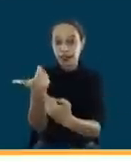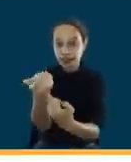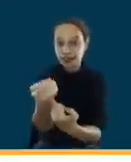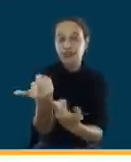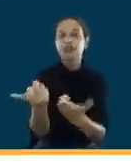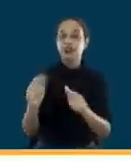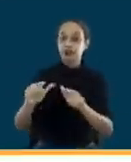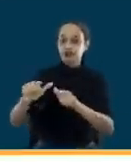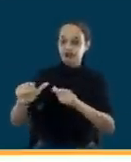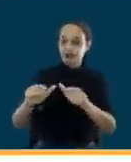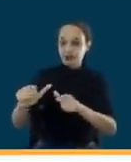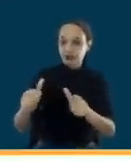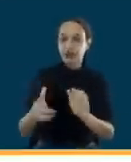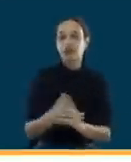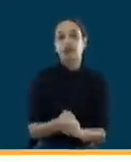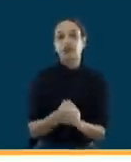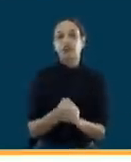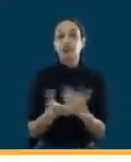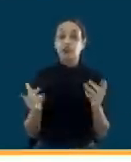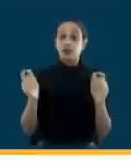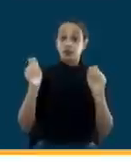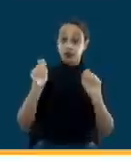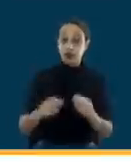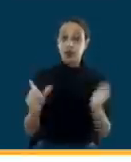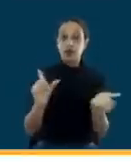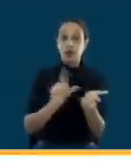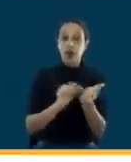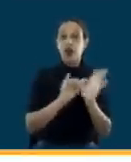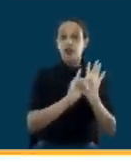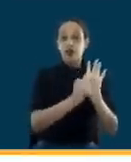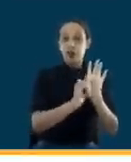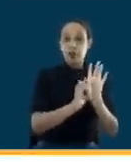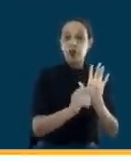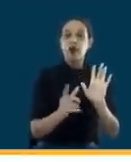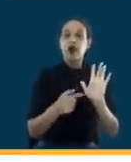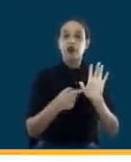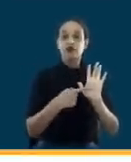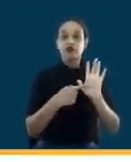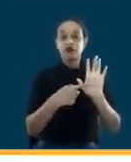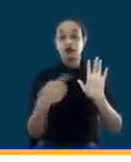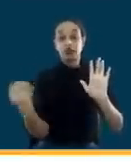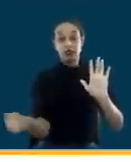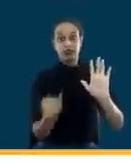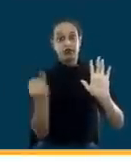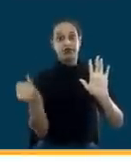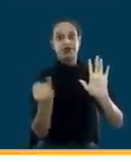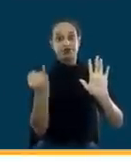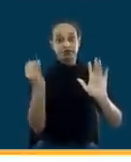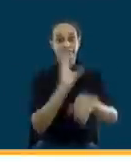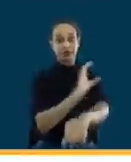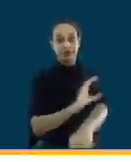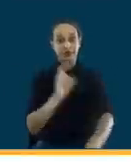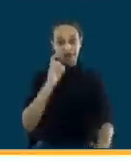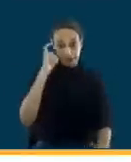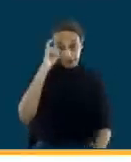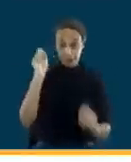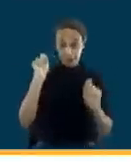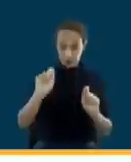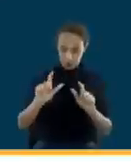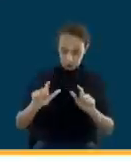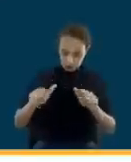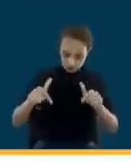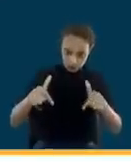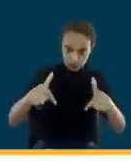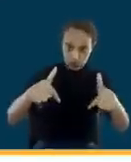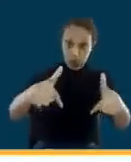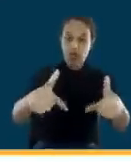possa, através dos editais, que terão uma importância fundamental, os editais da cultura possam contribuir com a retomada da cultura